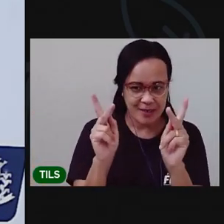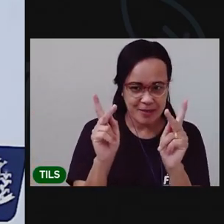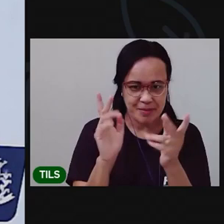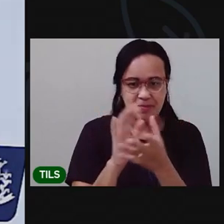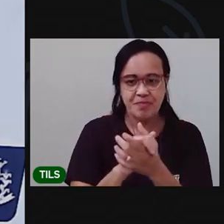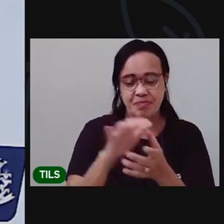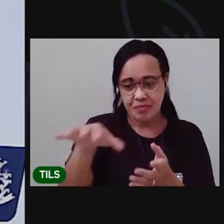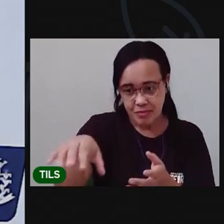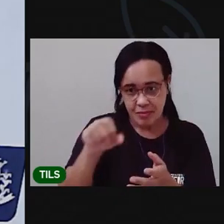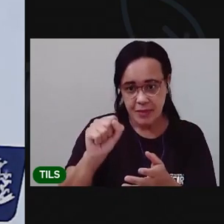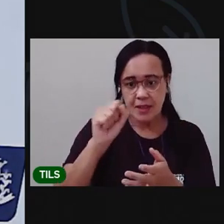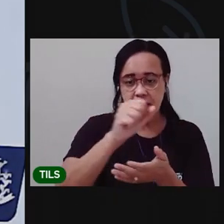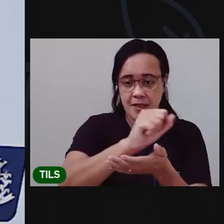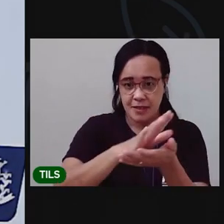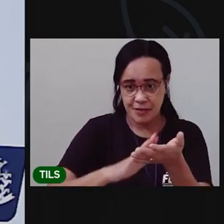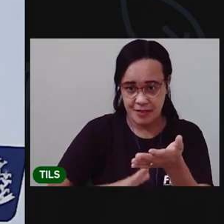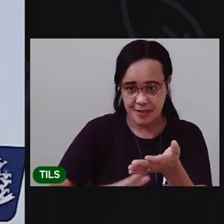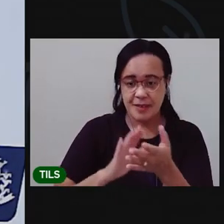Então, pega a atividade,